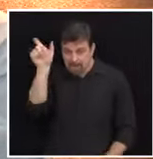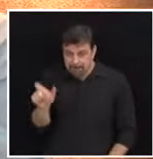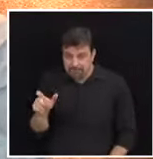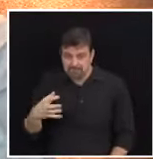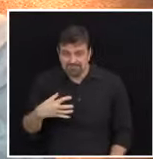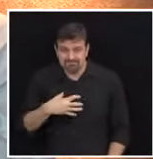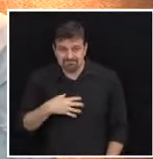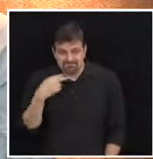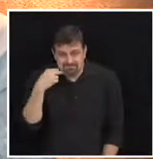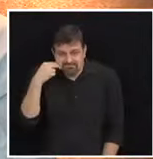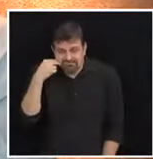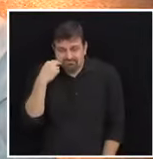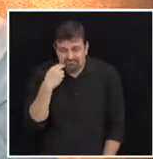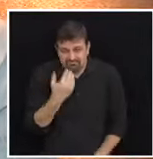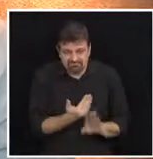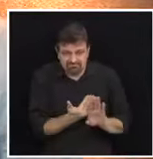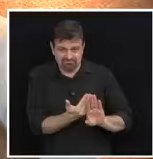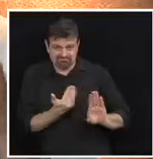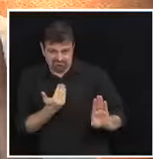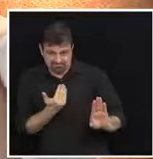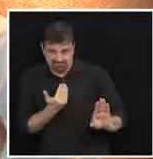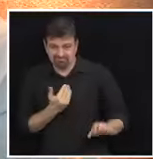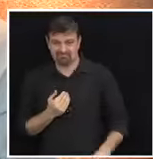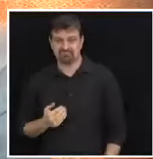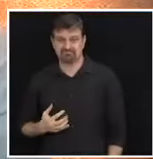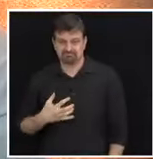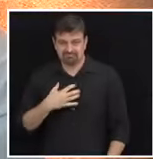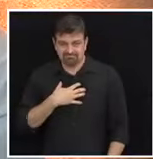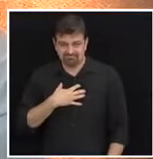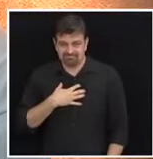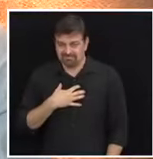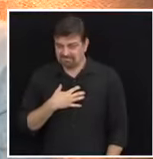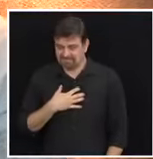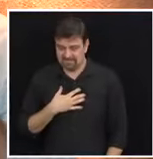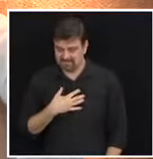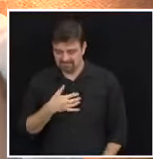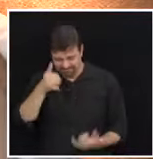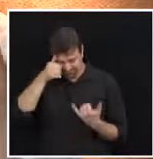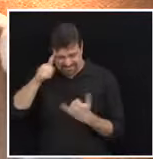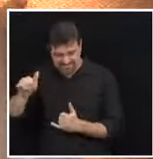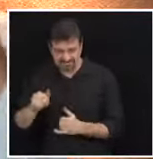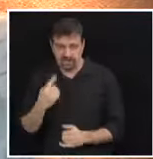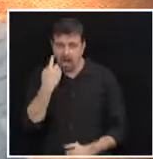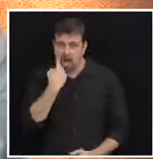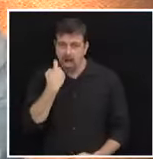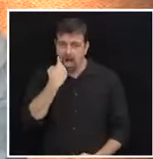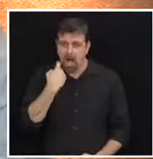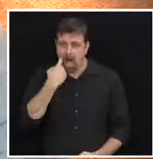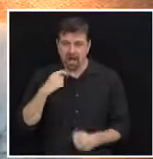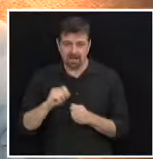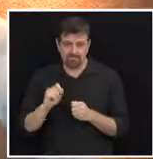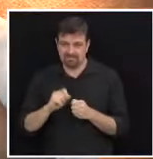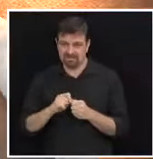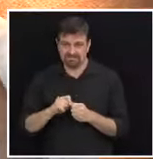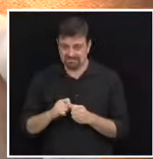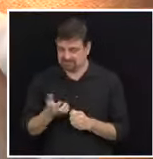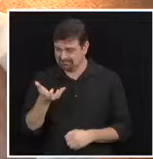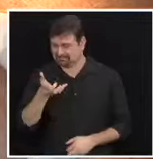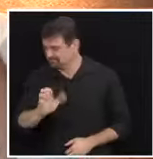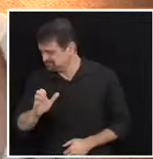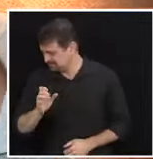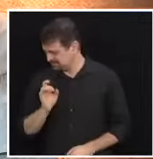sente discriminada, com preconceito, ela não procura fazer o teste, ela não vai se dispor a ir fazer o